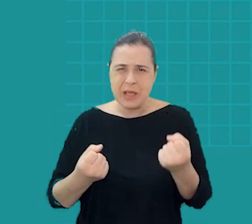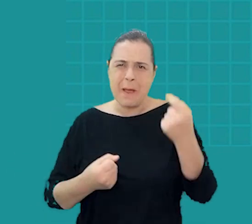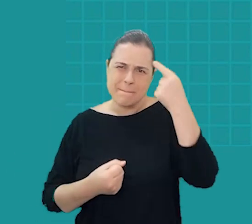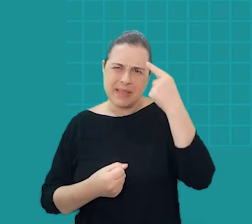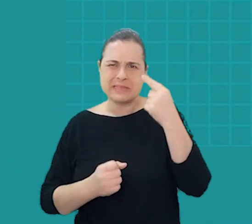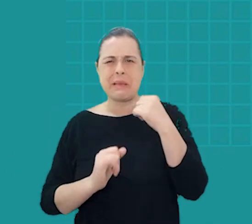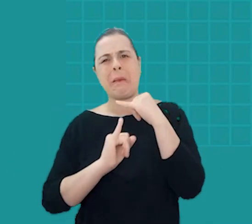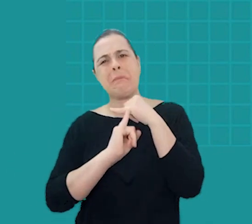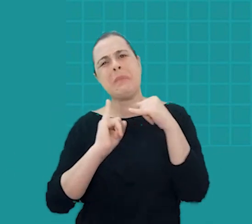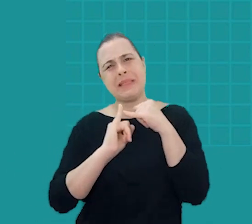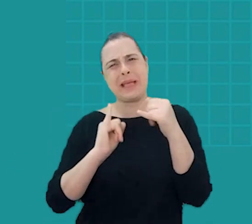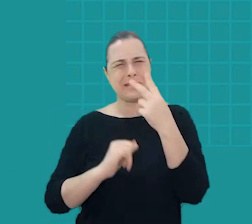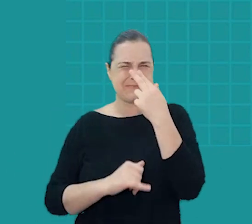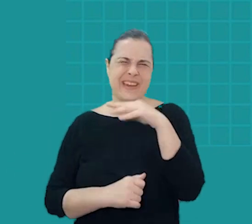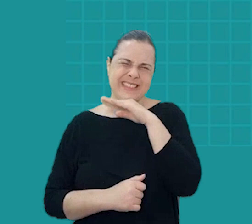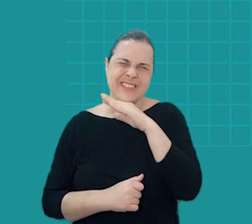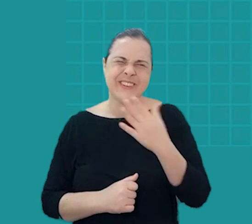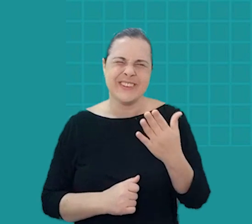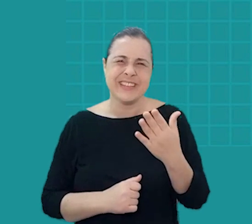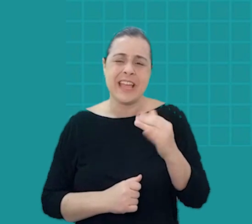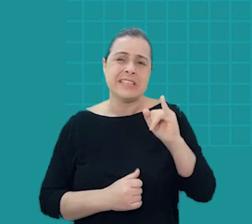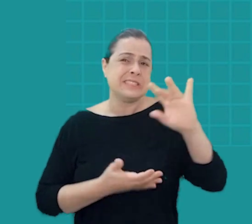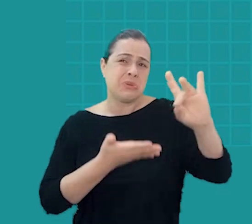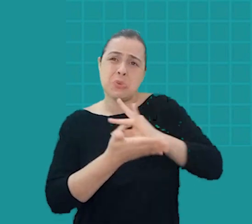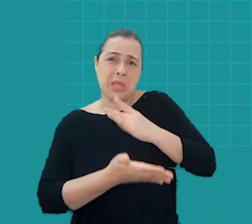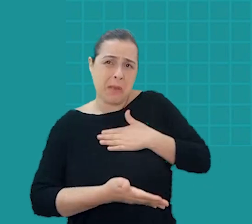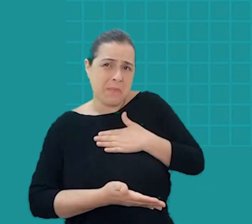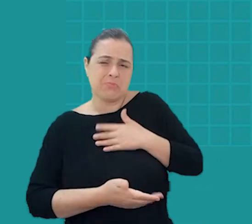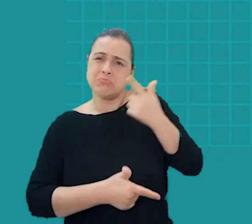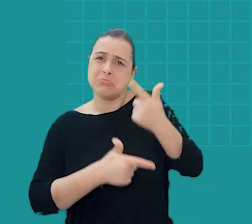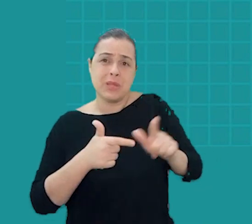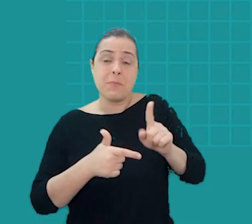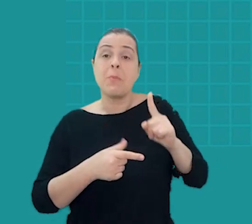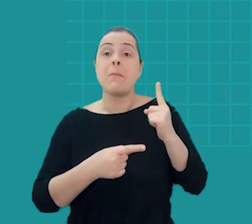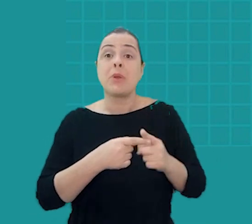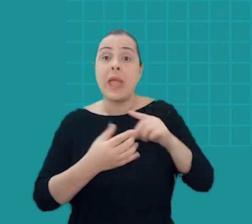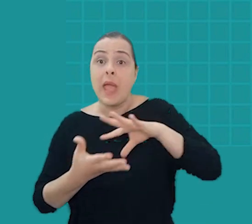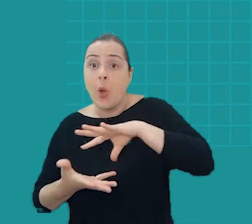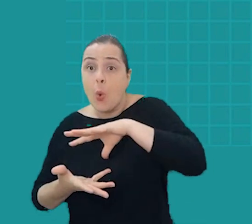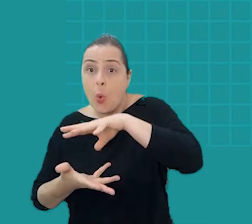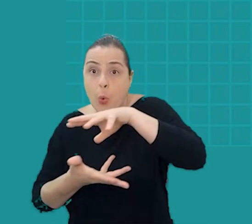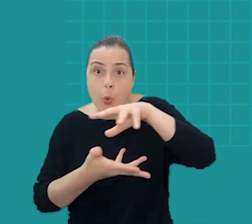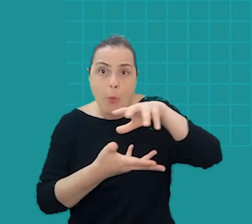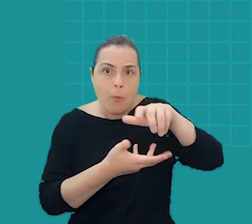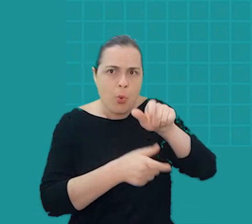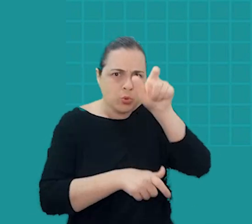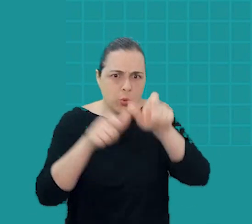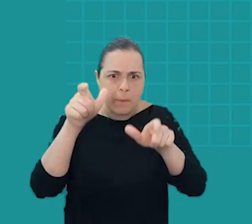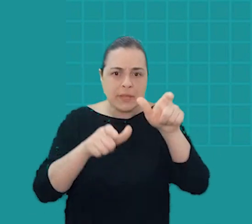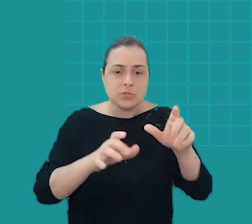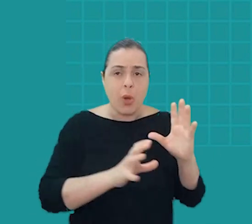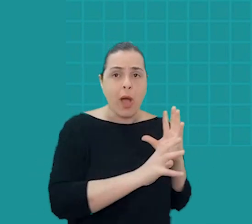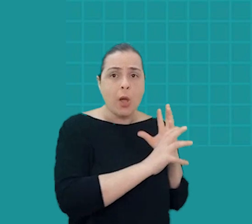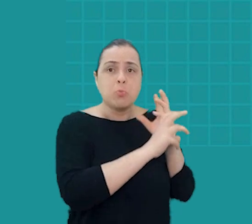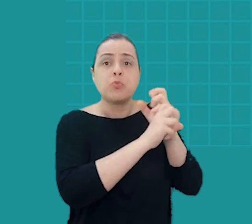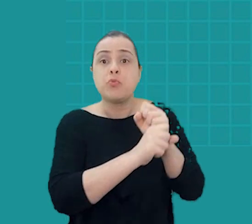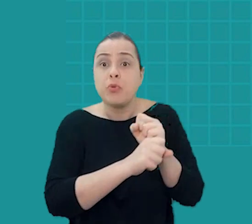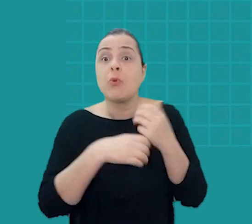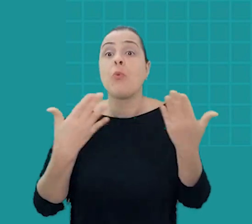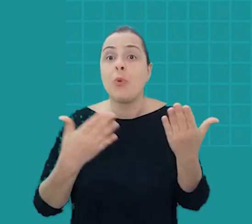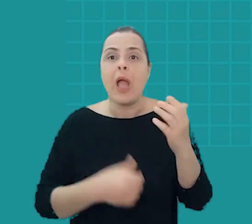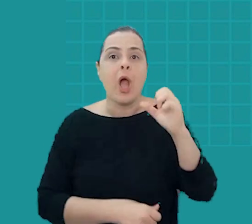todo mundo, mas me odiando não tem problema. Tem 8 bilhões de pessoas boas, especiais, com outras